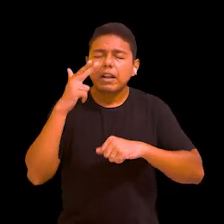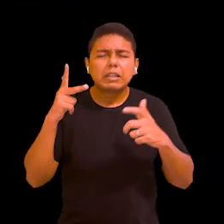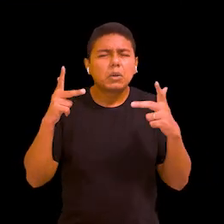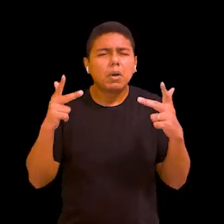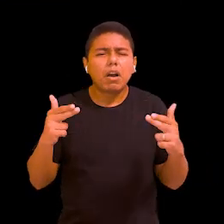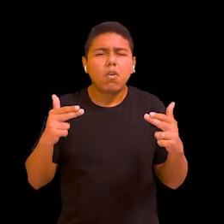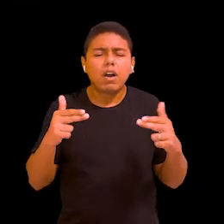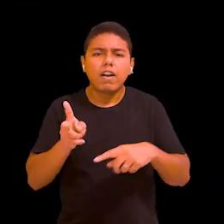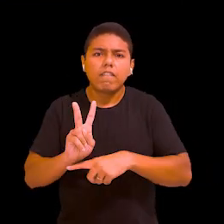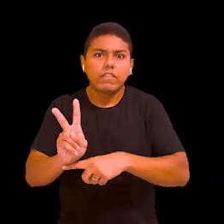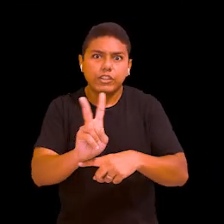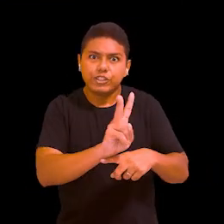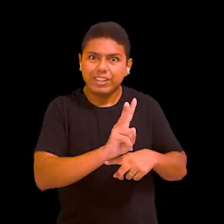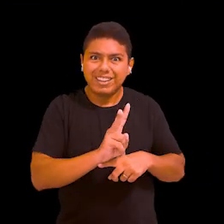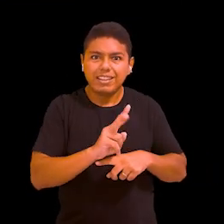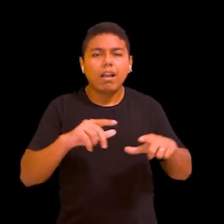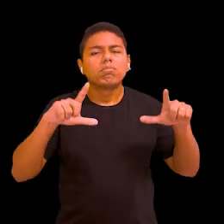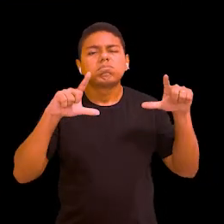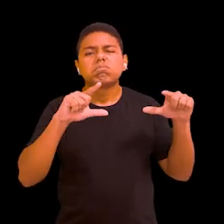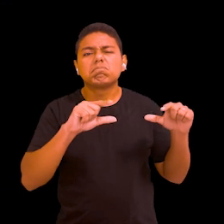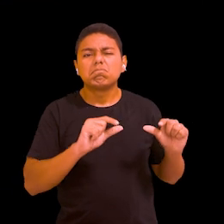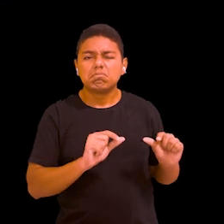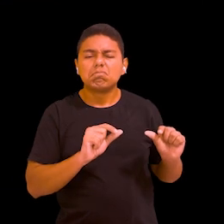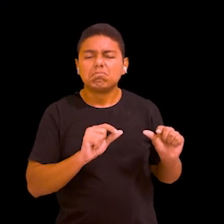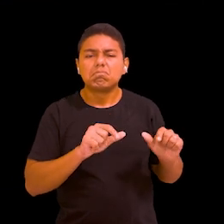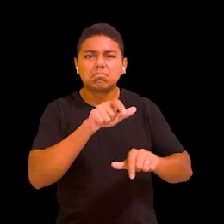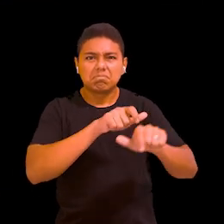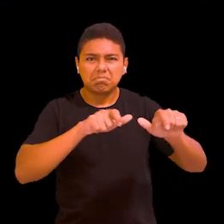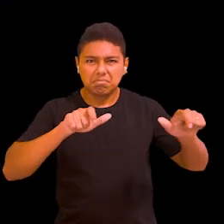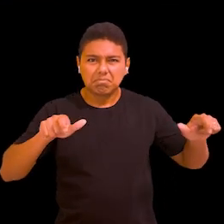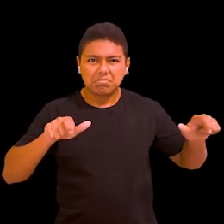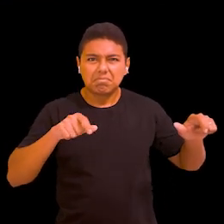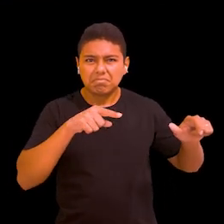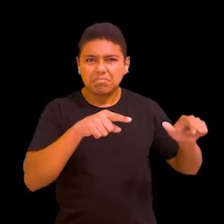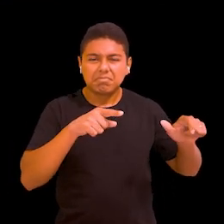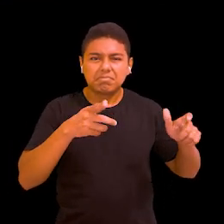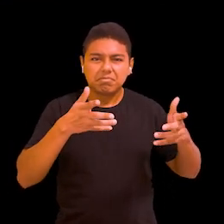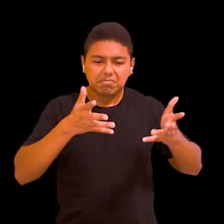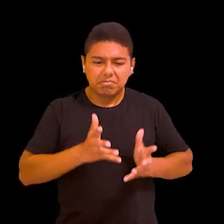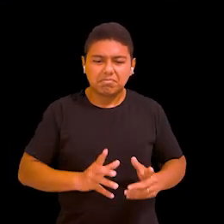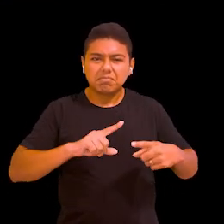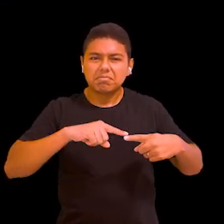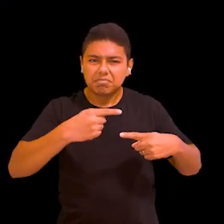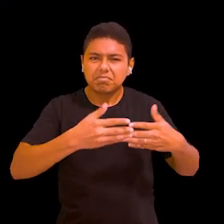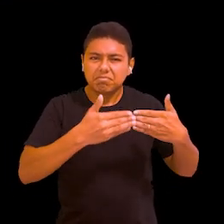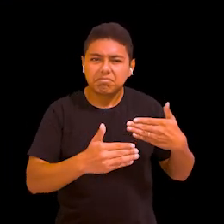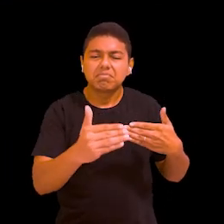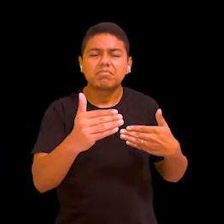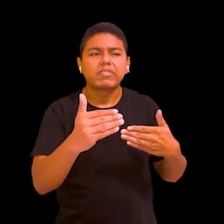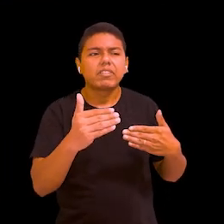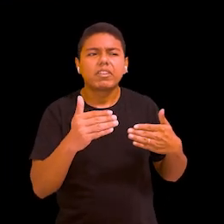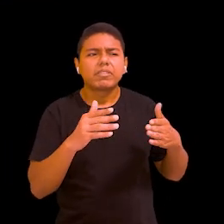diminuem, digamos assim, a vigilância desta pessoa, no caso a puérpera, né?